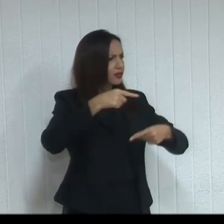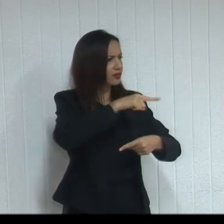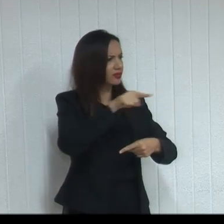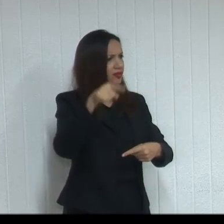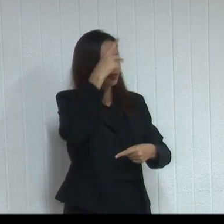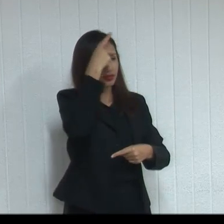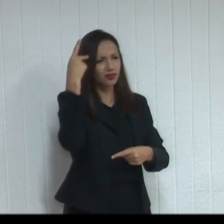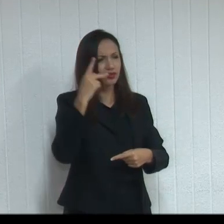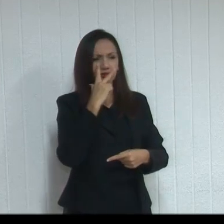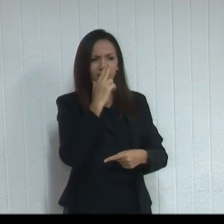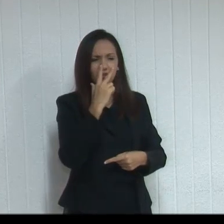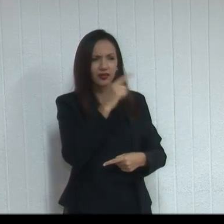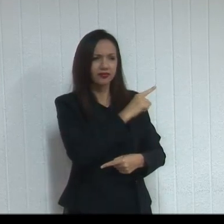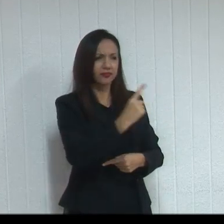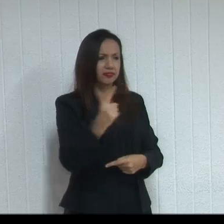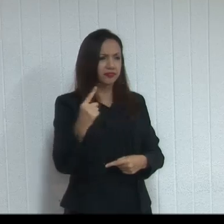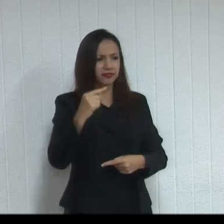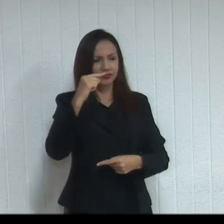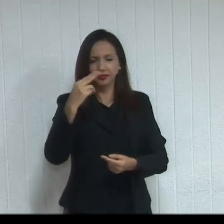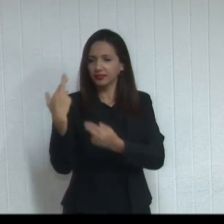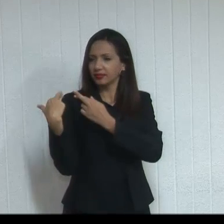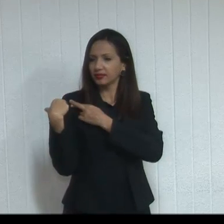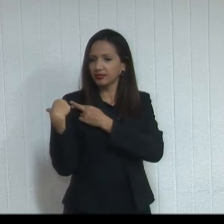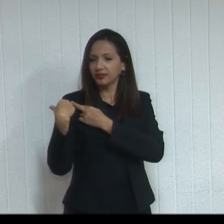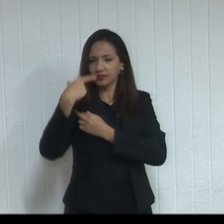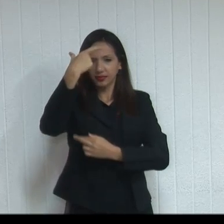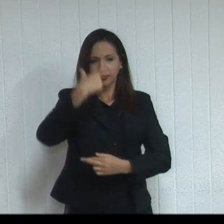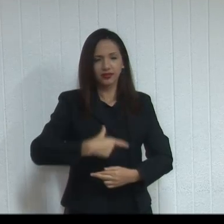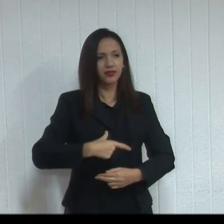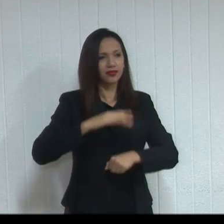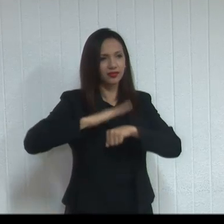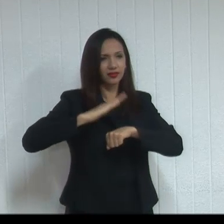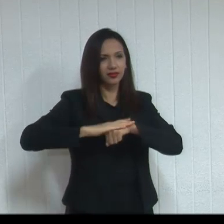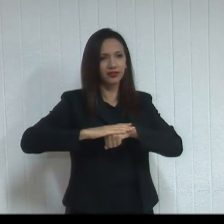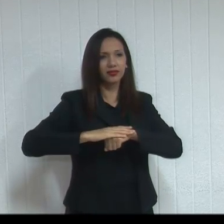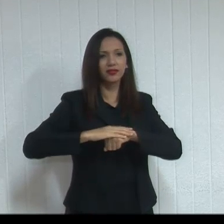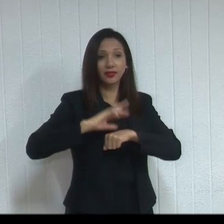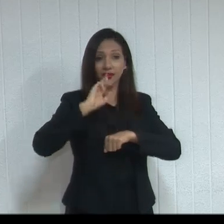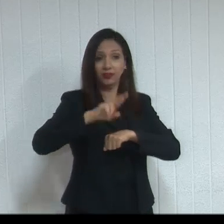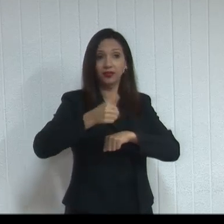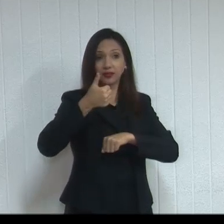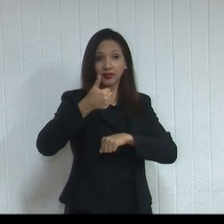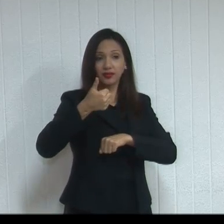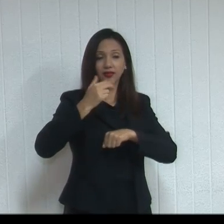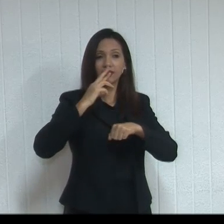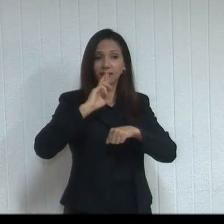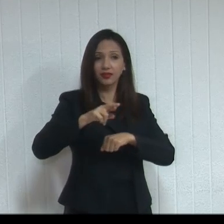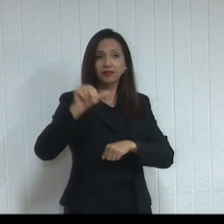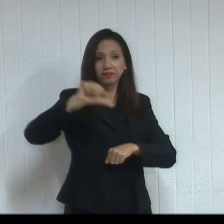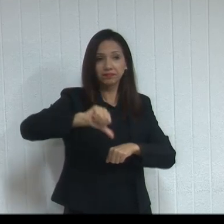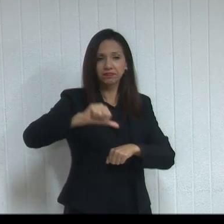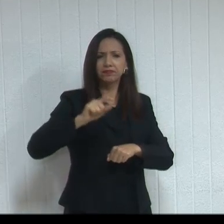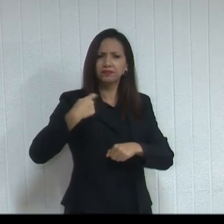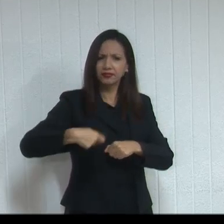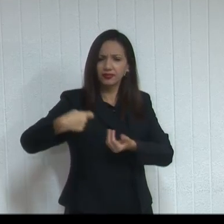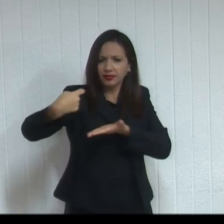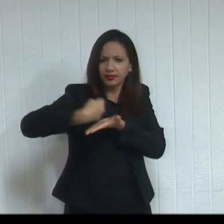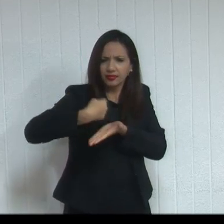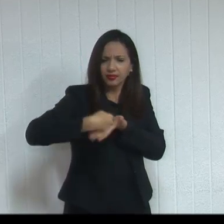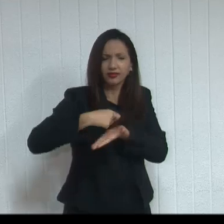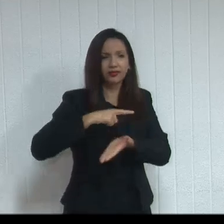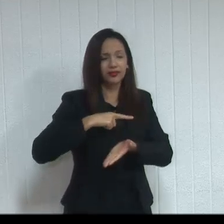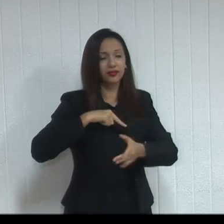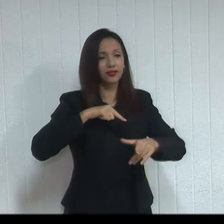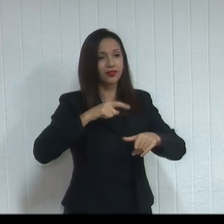pessoas, porque eu acho que cada um responde pelos seus atos. E assim como responde para o mal, responde para o bem também. E precisa ser cobrado. Campinas fez um trabalho